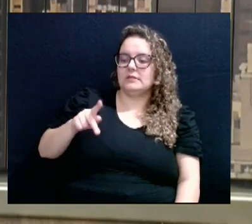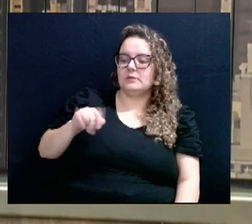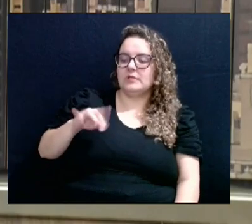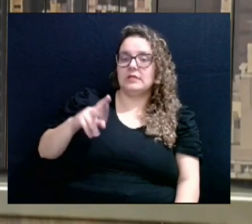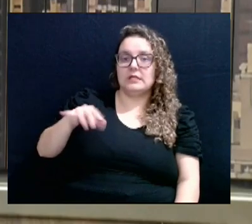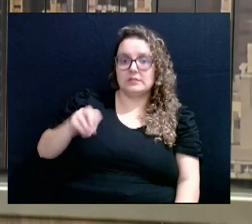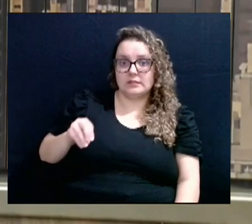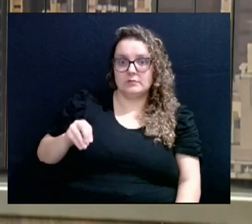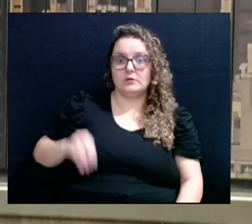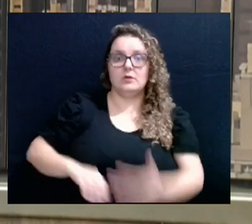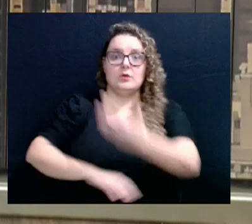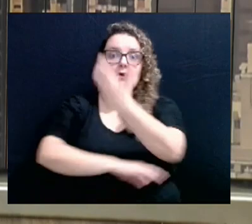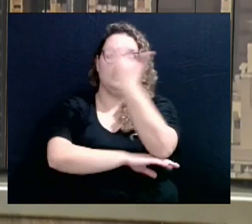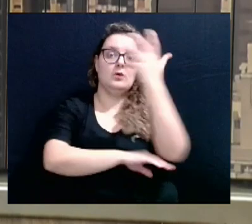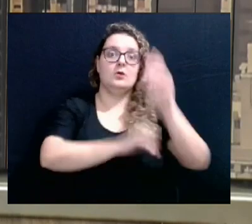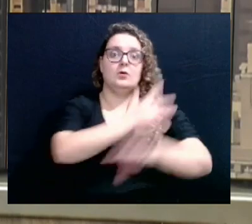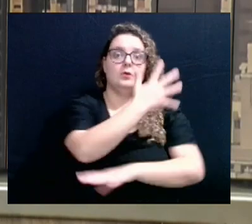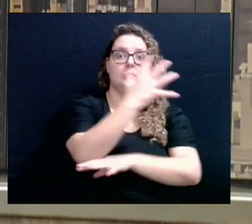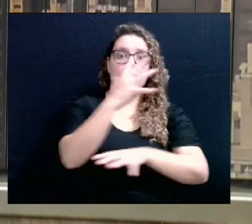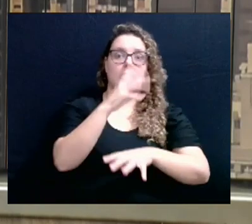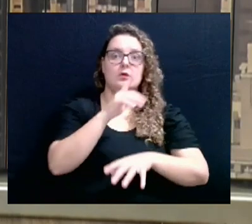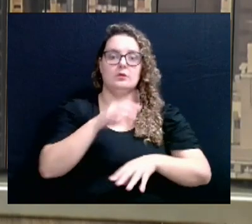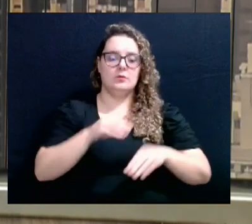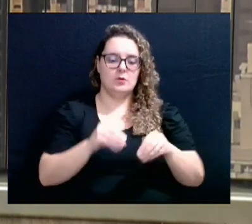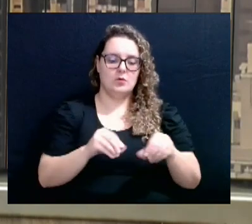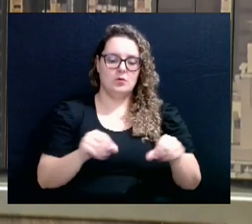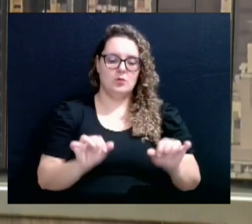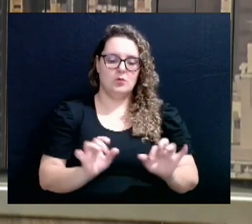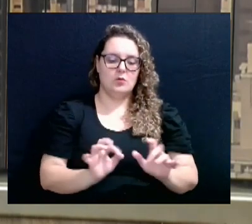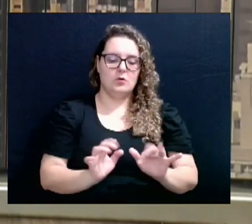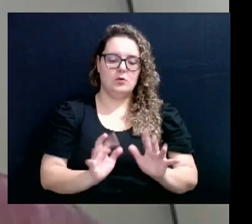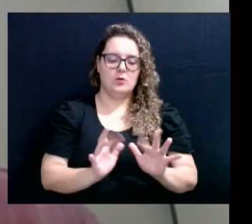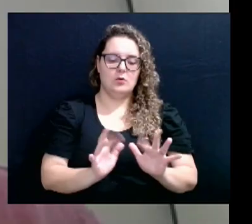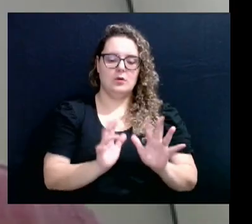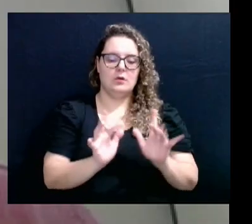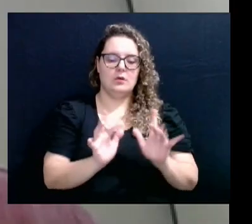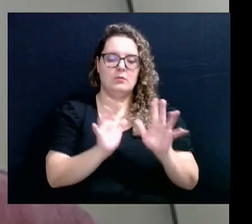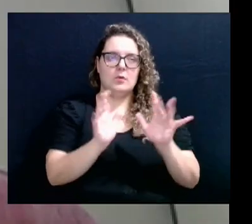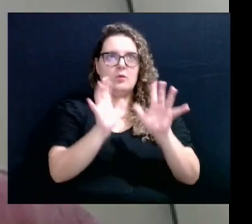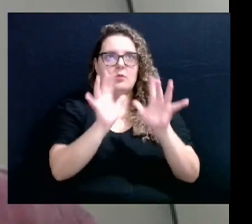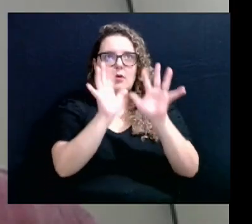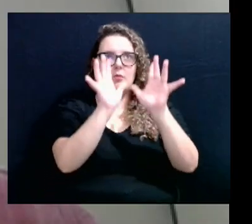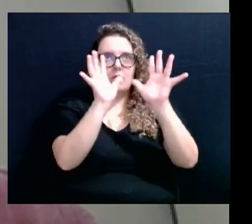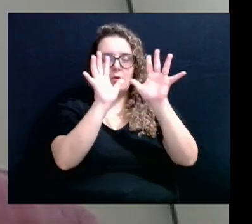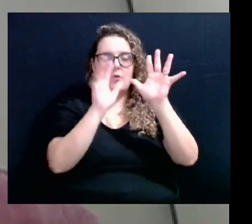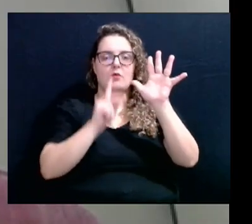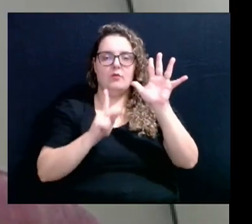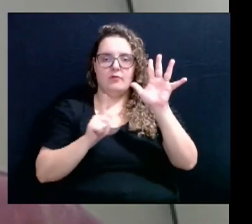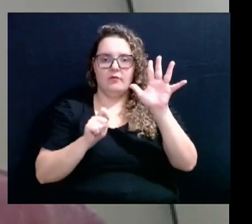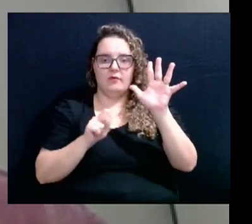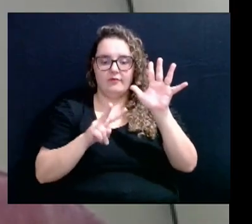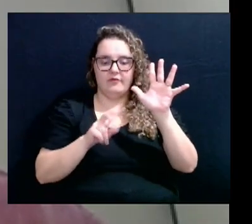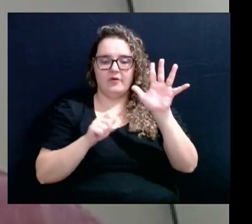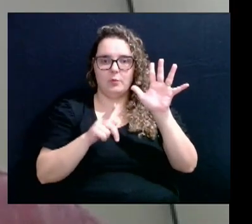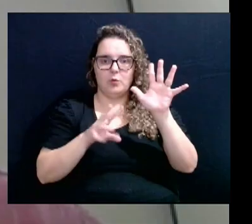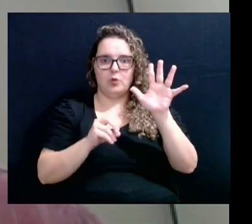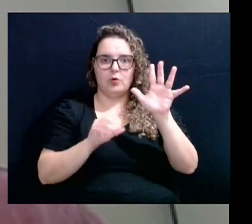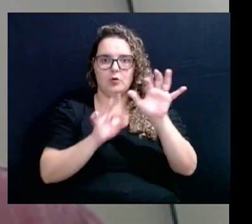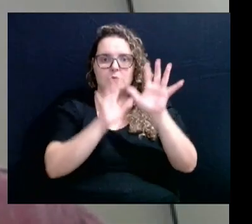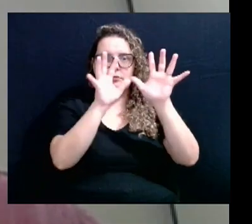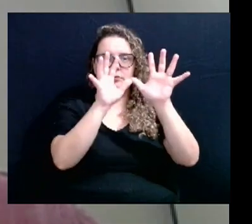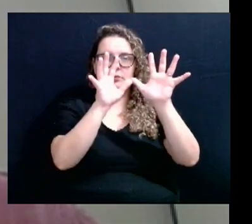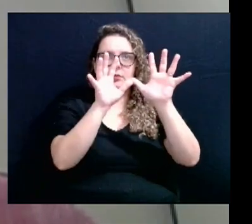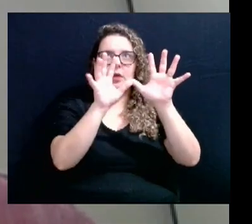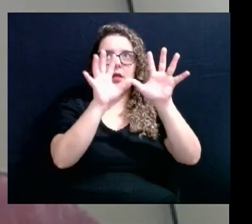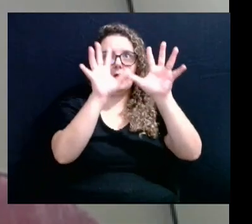do solo, né, utiliza para sua subsistência, mas ela também transpira e evapora água